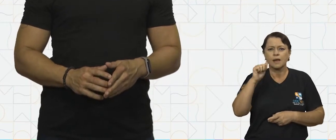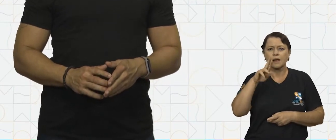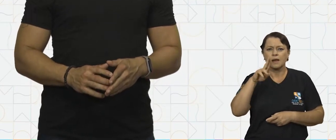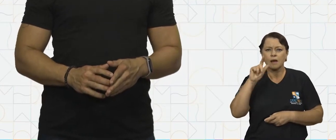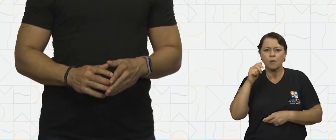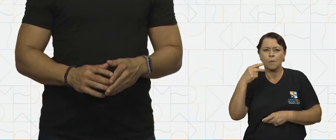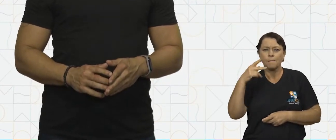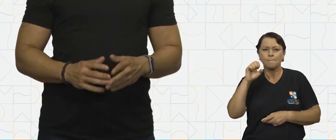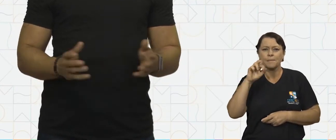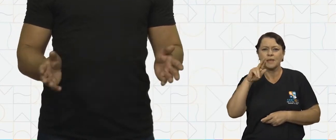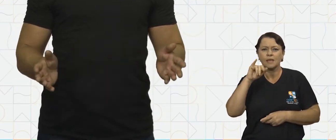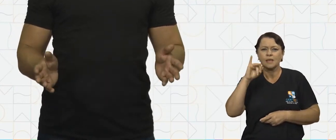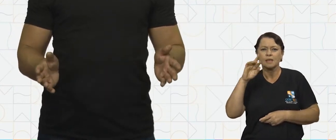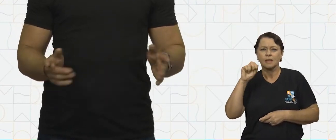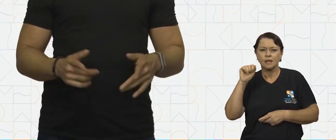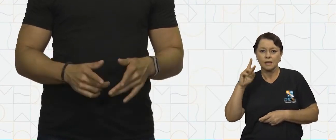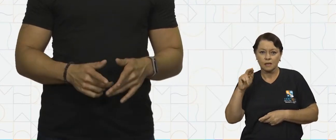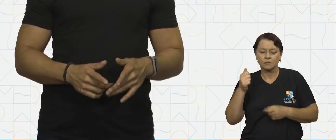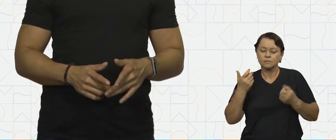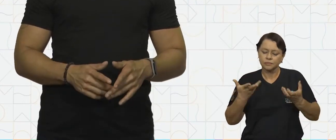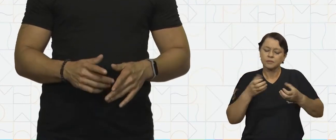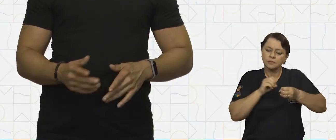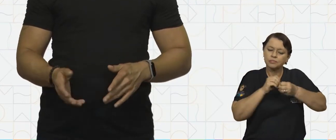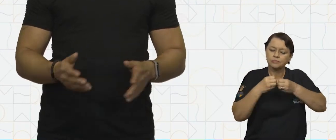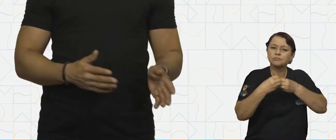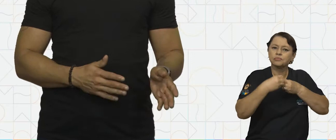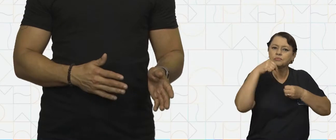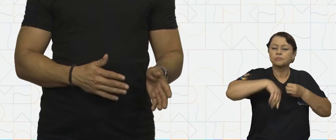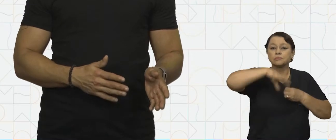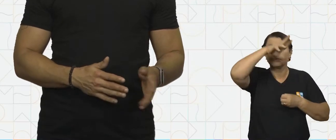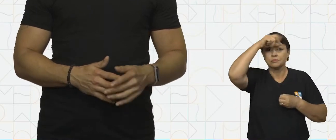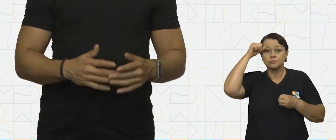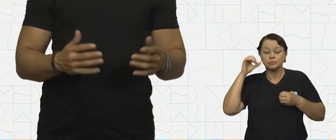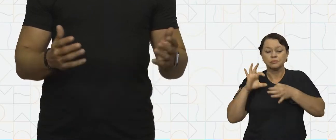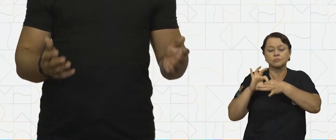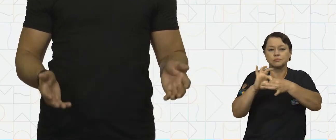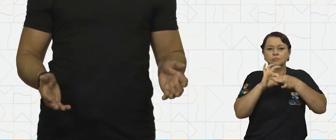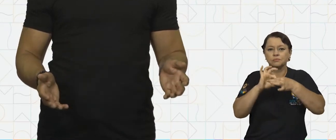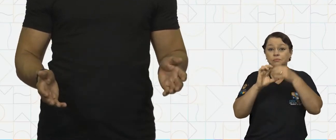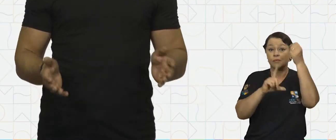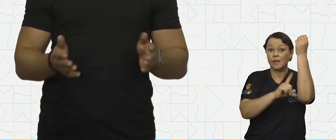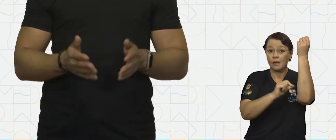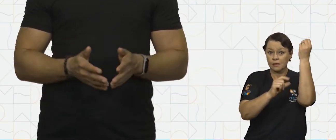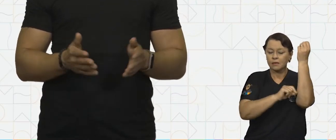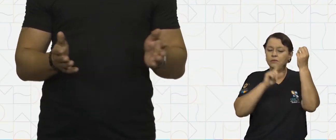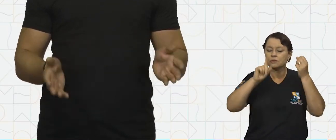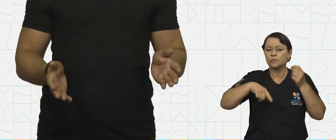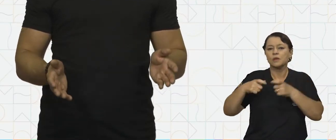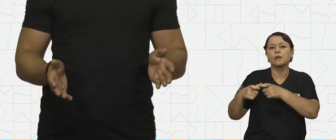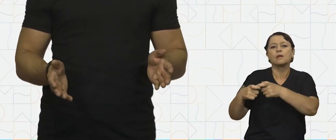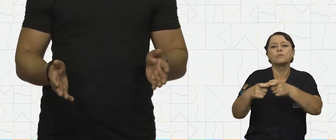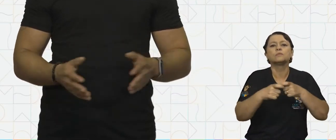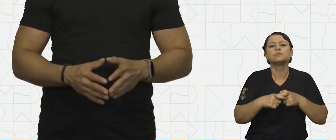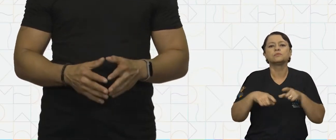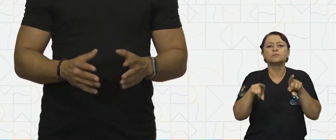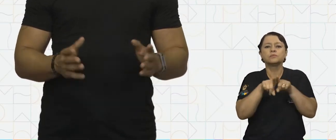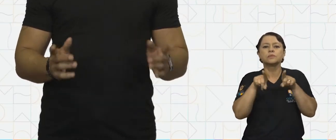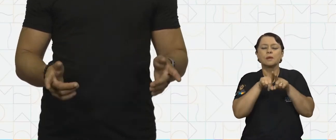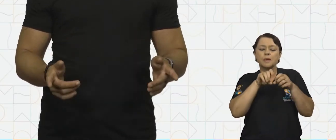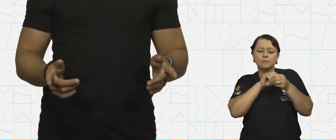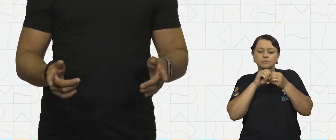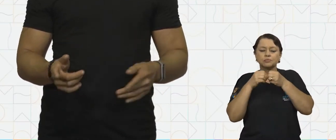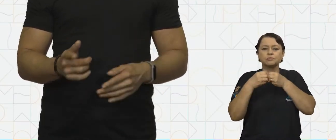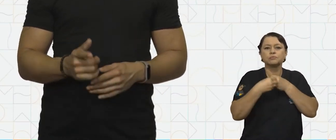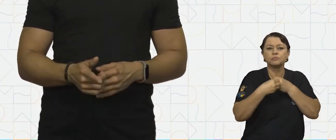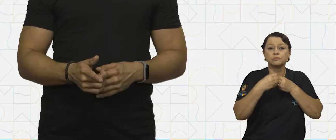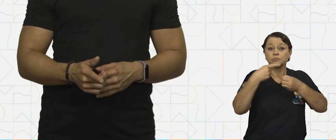aqui no Amazonas? Ele é um exemplo de distrito, ligado a Iranduba, que é uma cidade e sede do município.